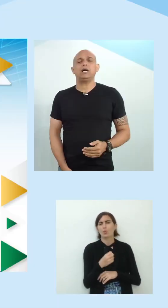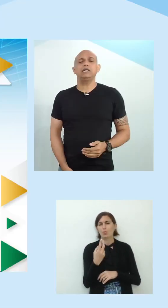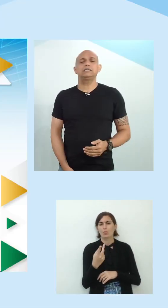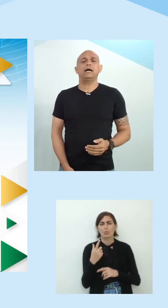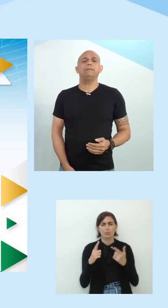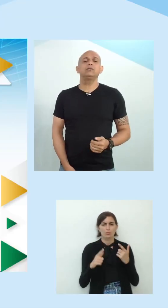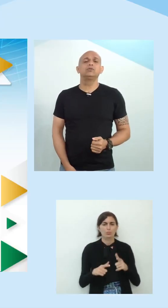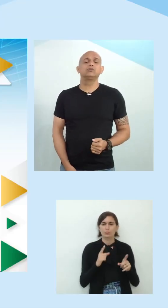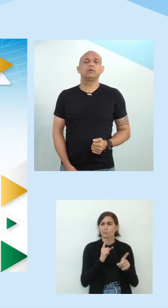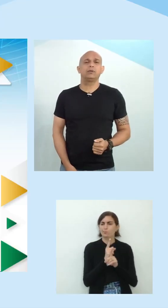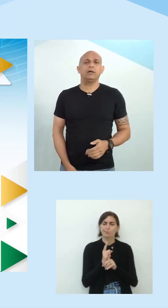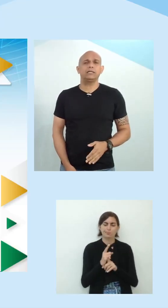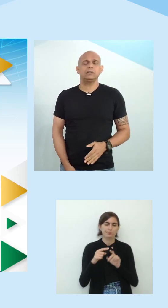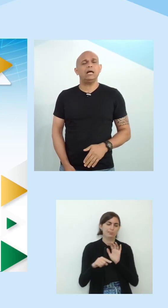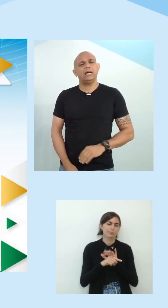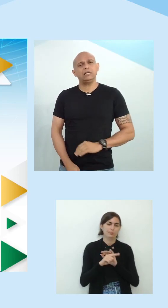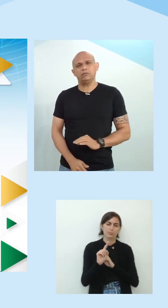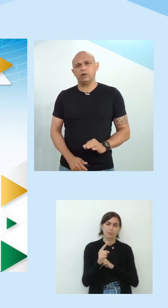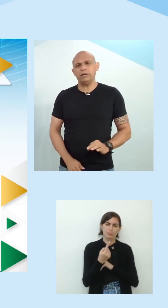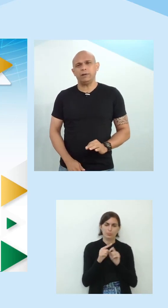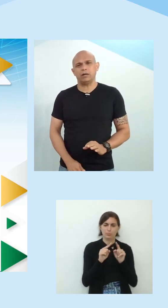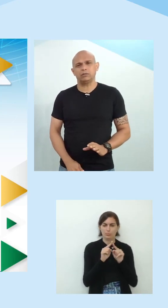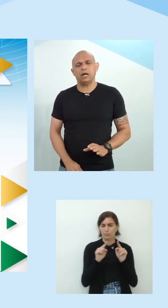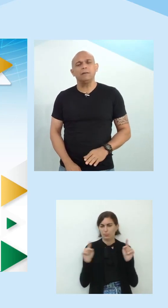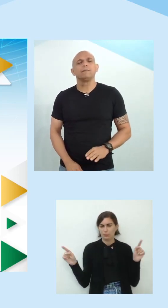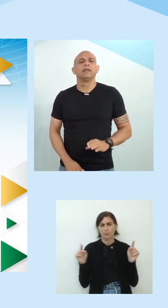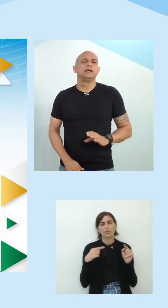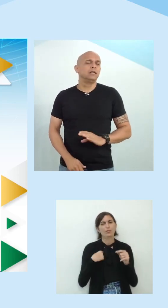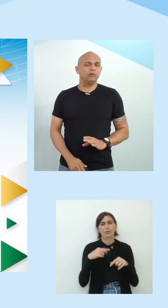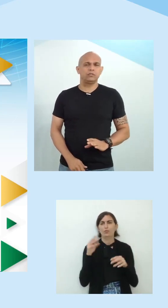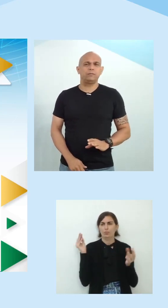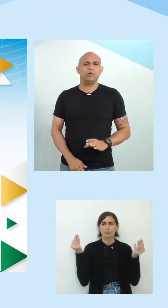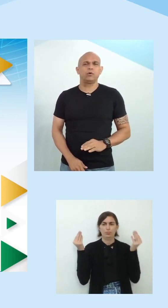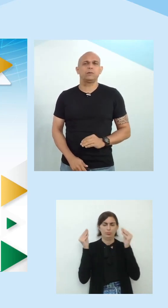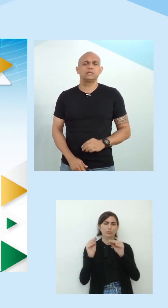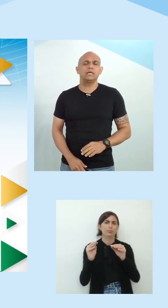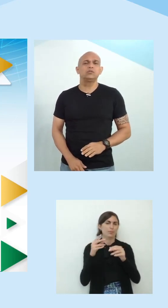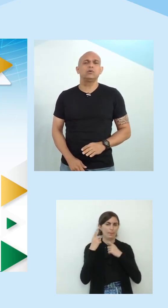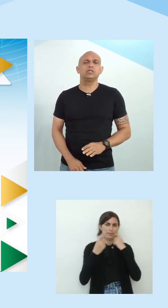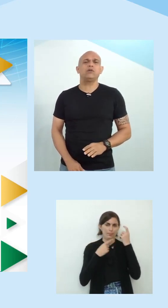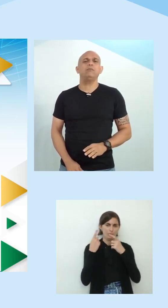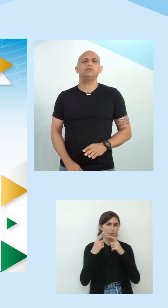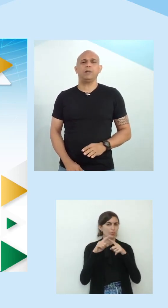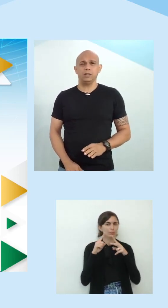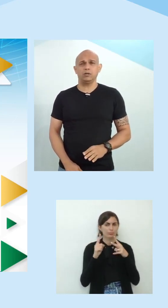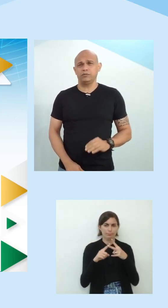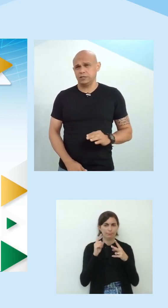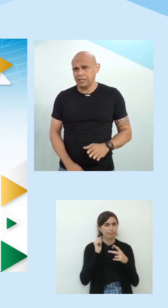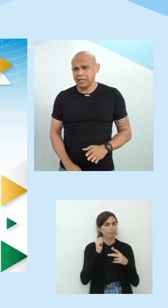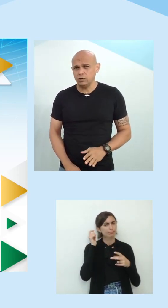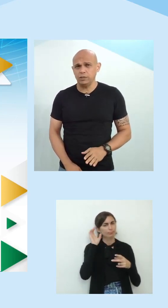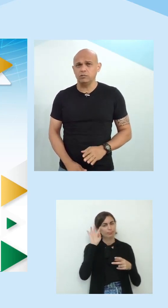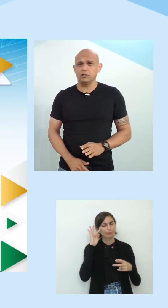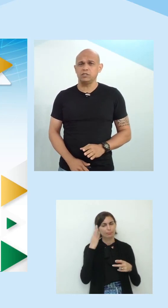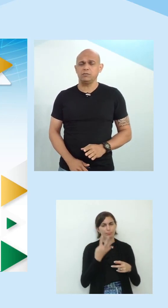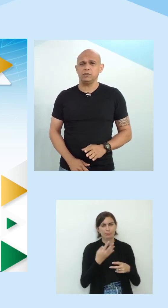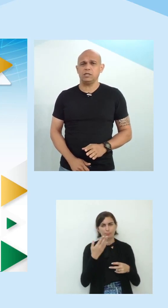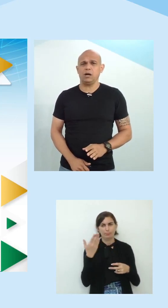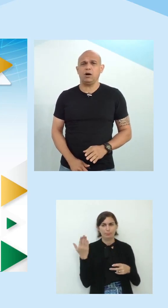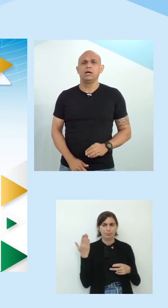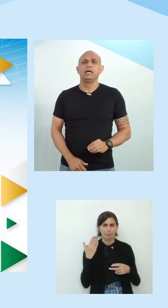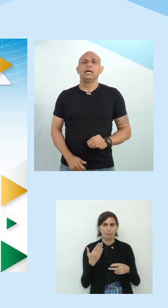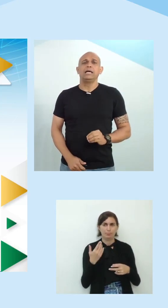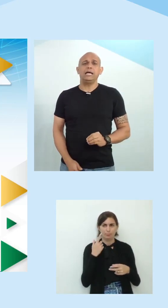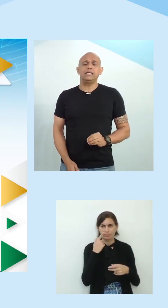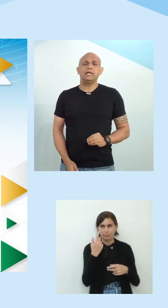onde localizar menos 1 sobre 40 na reta, eu vou lá e marco, tá? Não se preocupa, você tem duas formas para resolver. Segue comigo que eu vou te